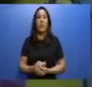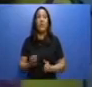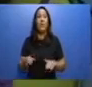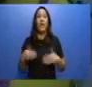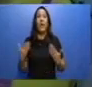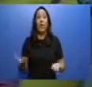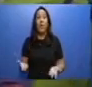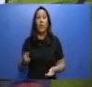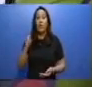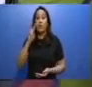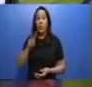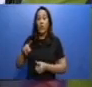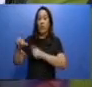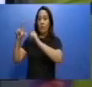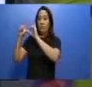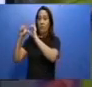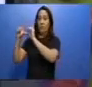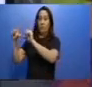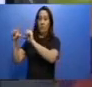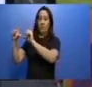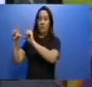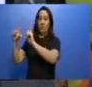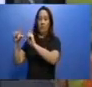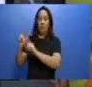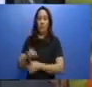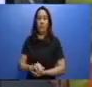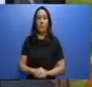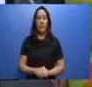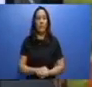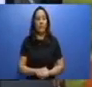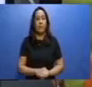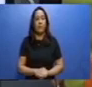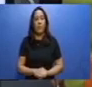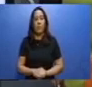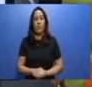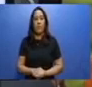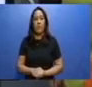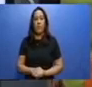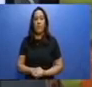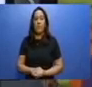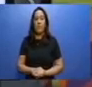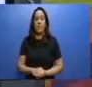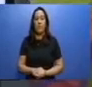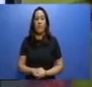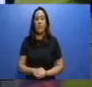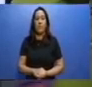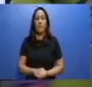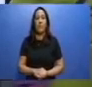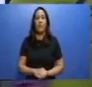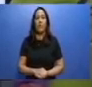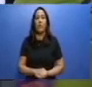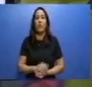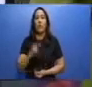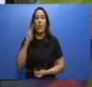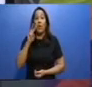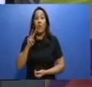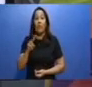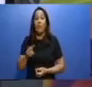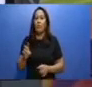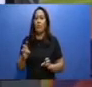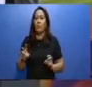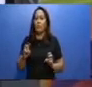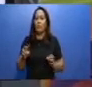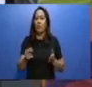aí, quando eu olho aqui para esse quadro bonito, será que eu vejo só